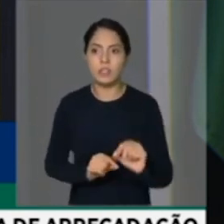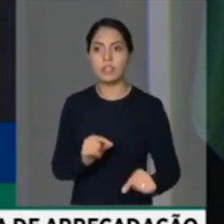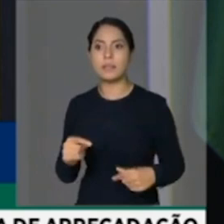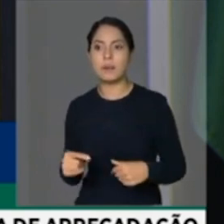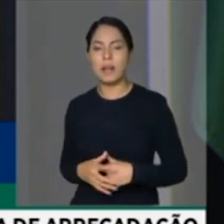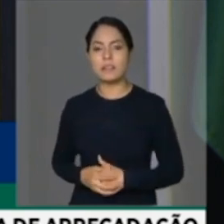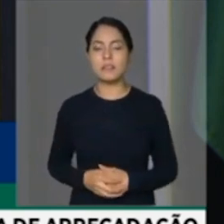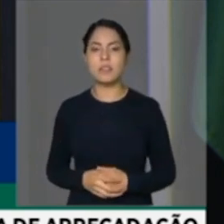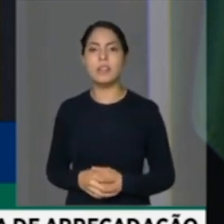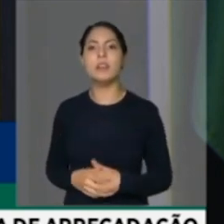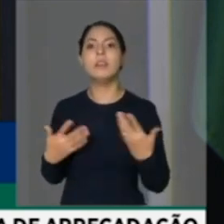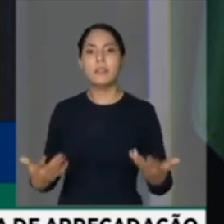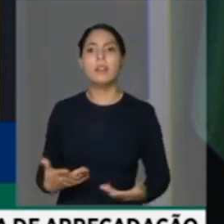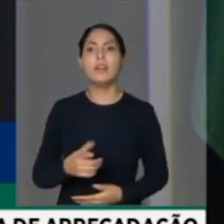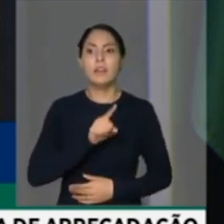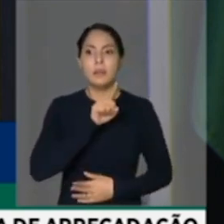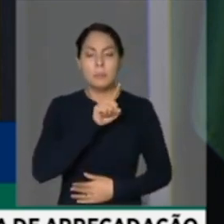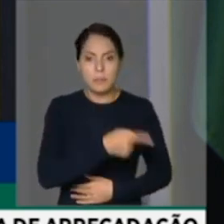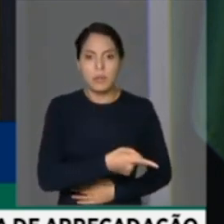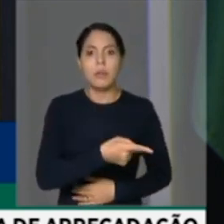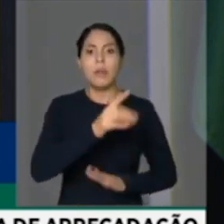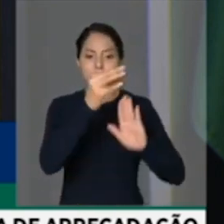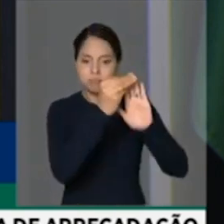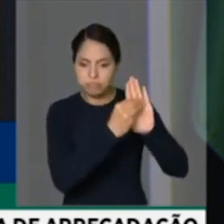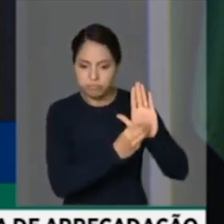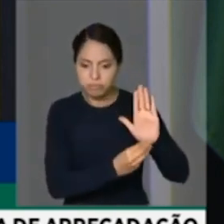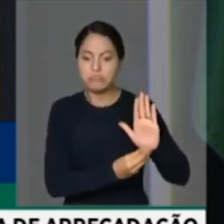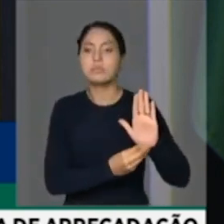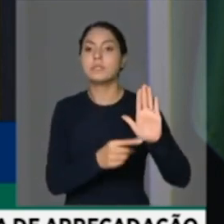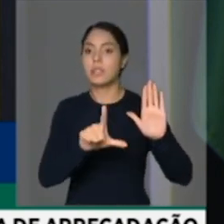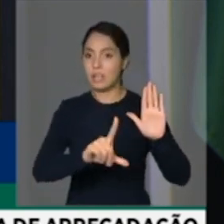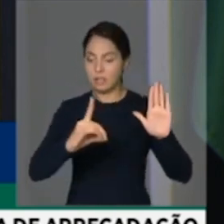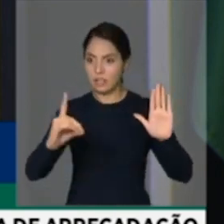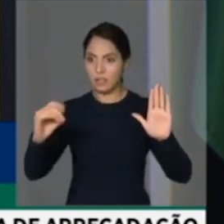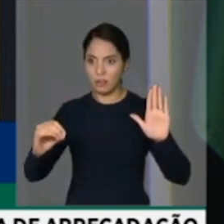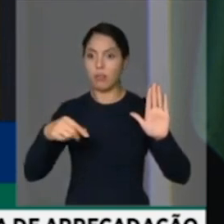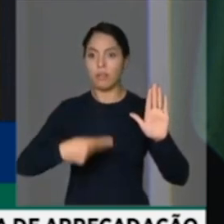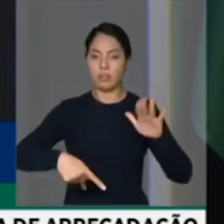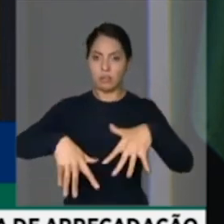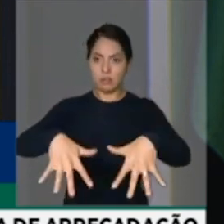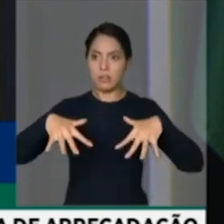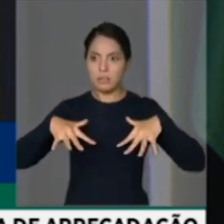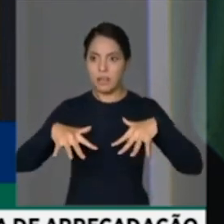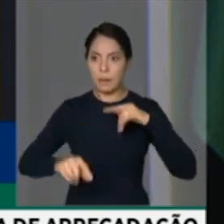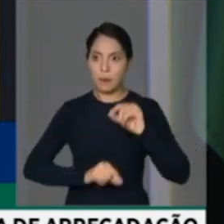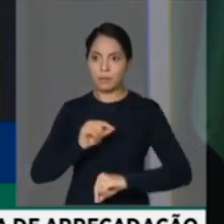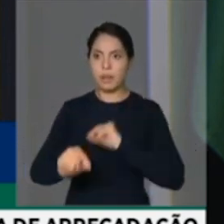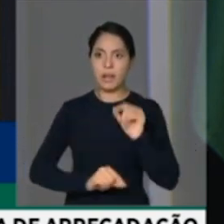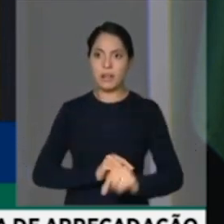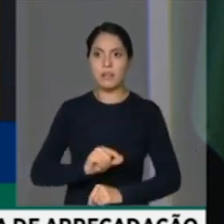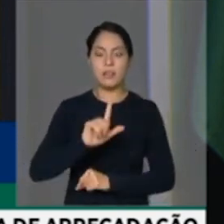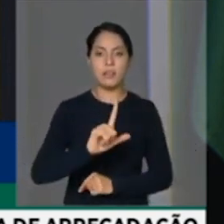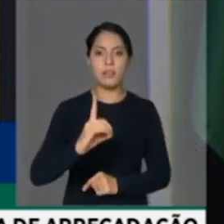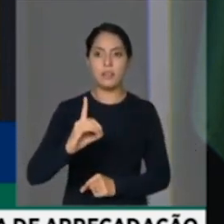gente já está falando da análise de mais de 1.000 emendas à Lei de Diretrizes Orçamentárias, direto em plenário, na última semana que a gente tem para aprovar essa